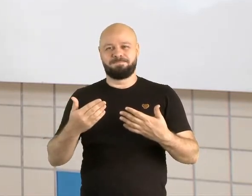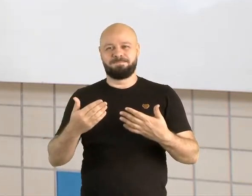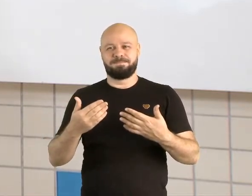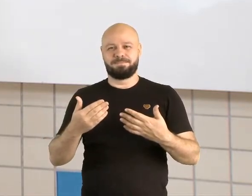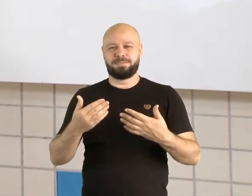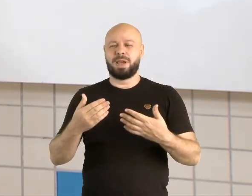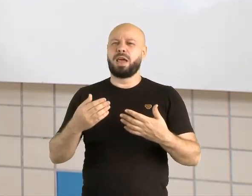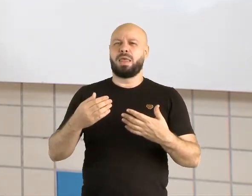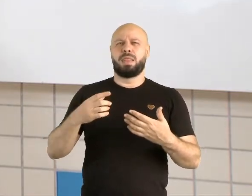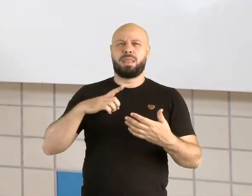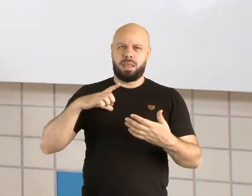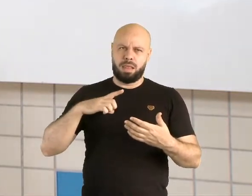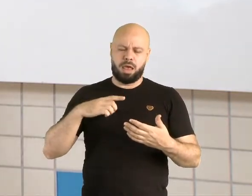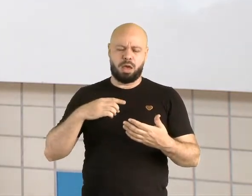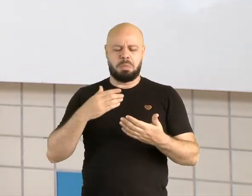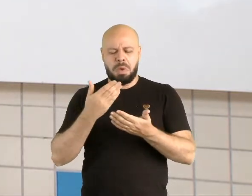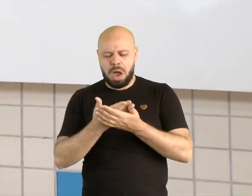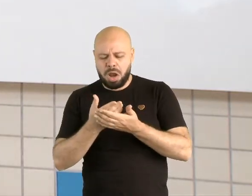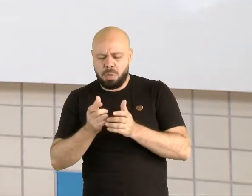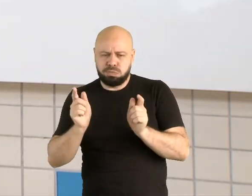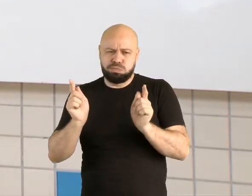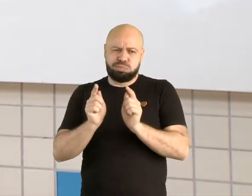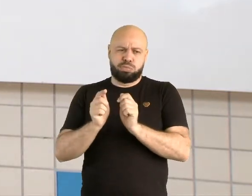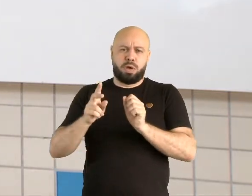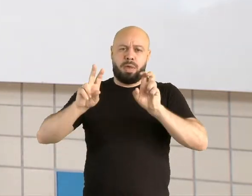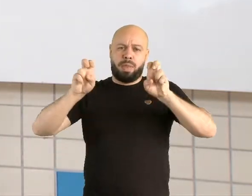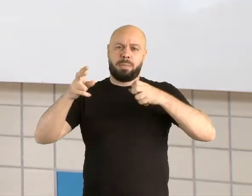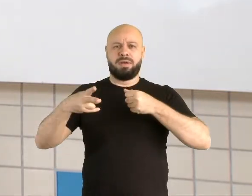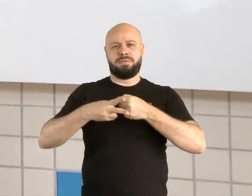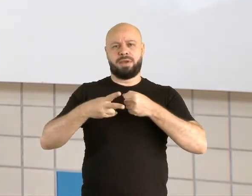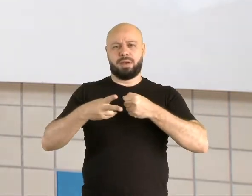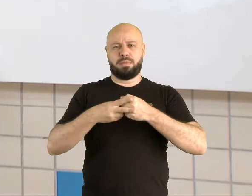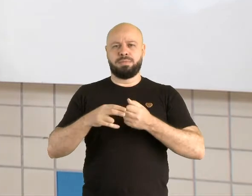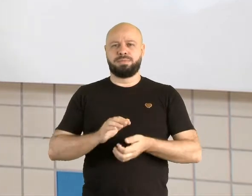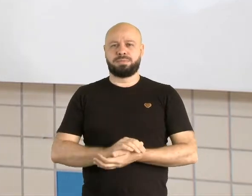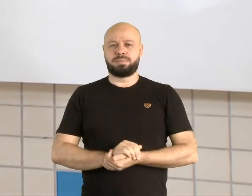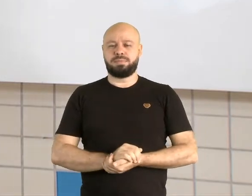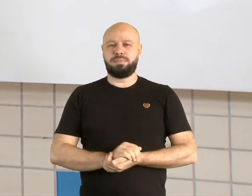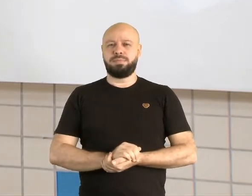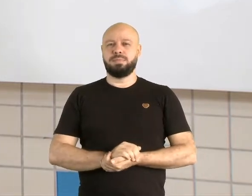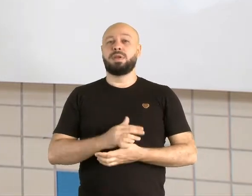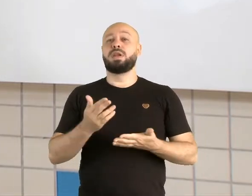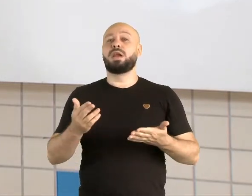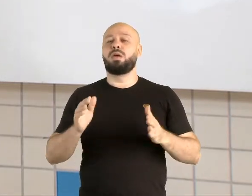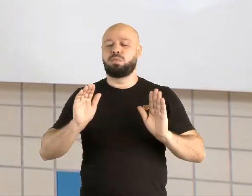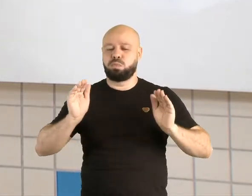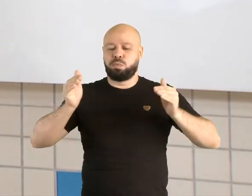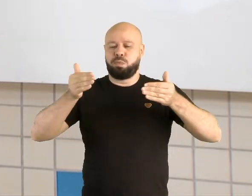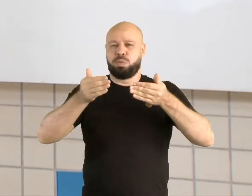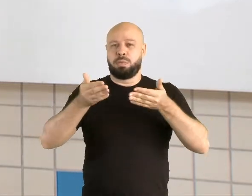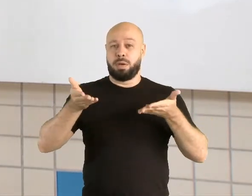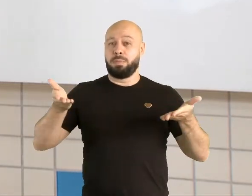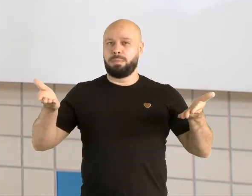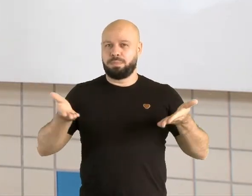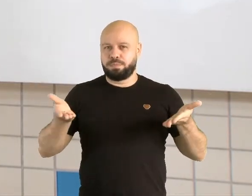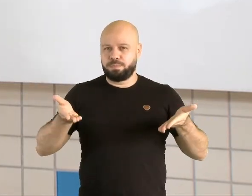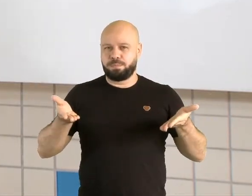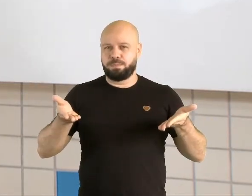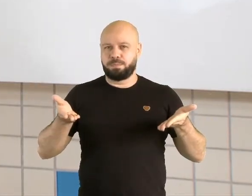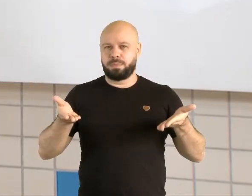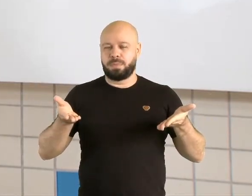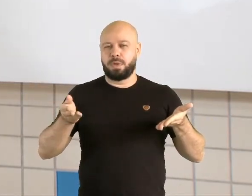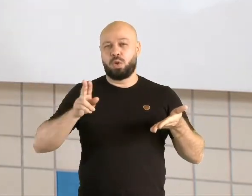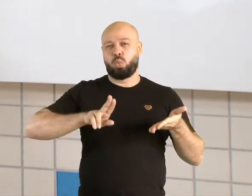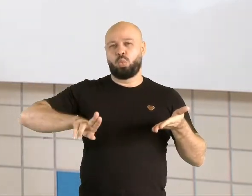tivemos poucas aulas sobre verbos. Então, para se referir ao tempo presente, nós